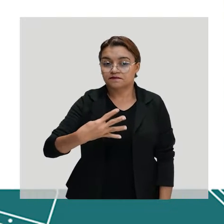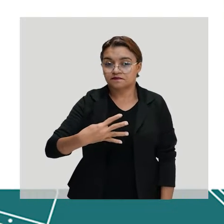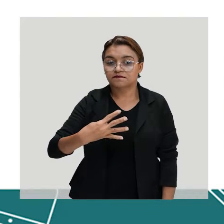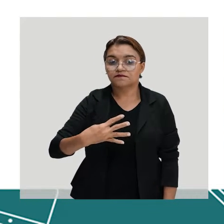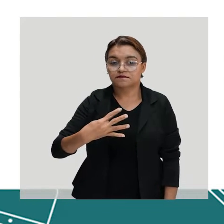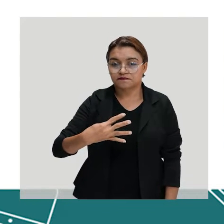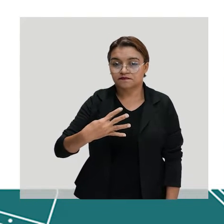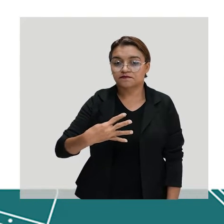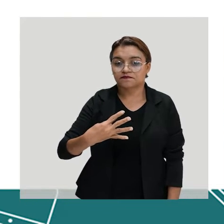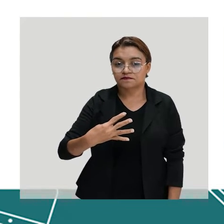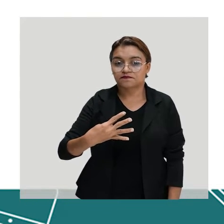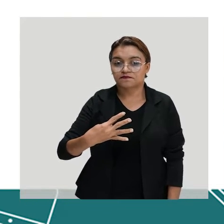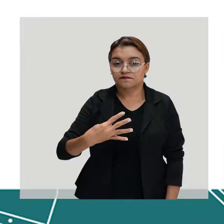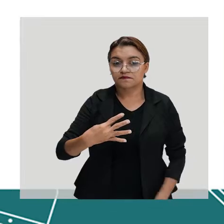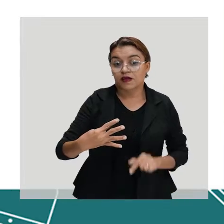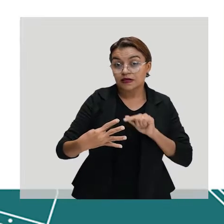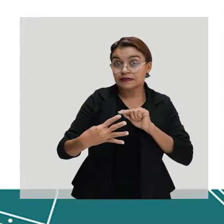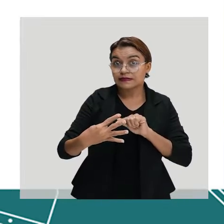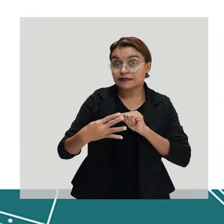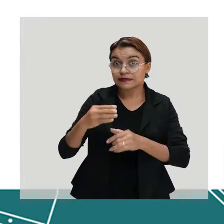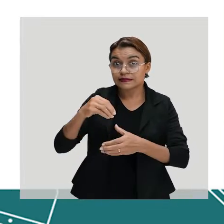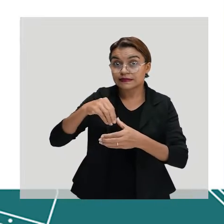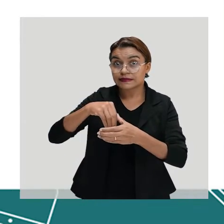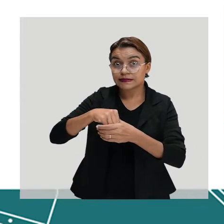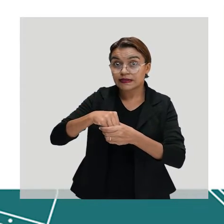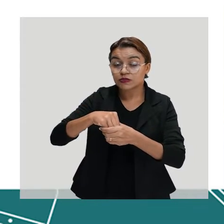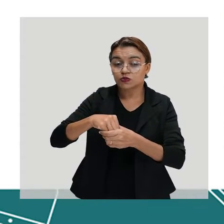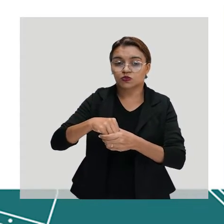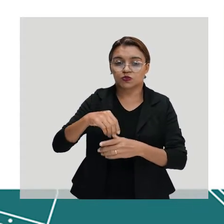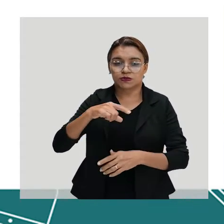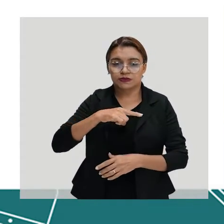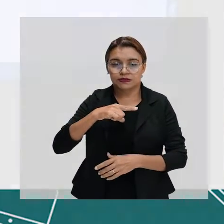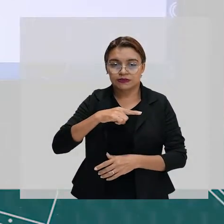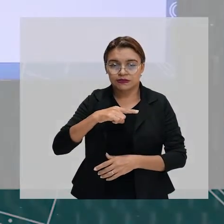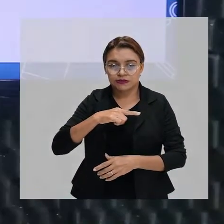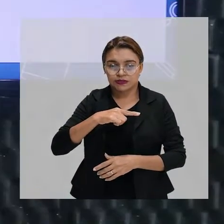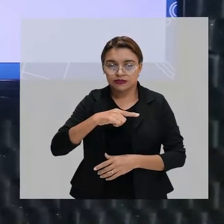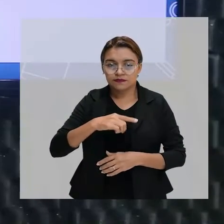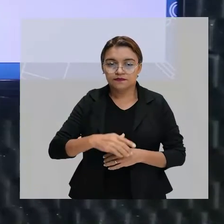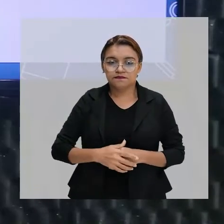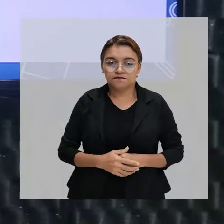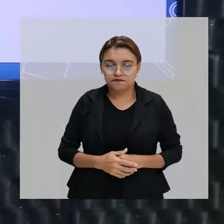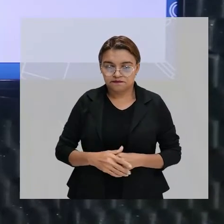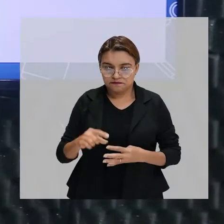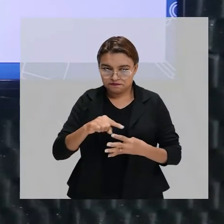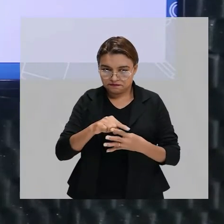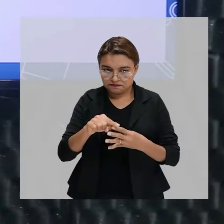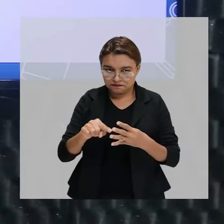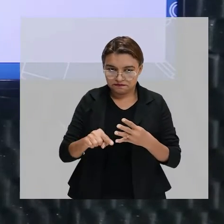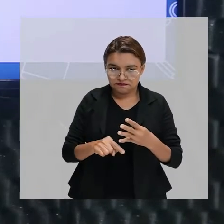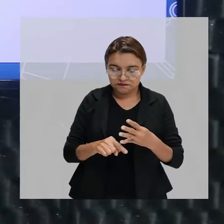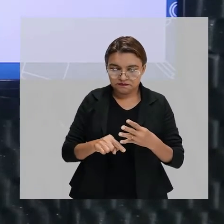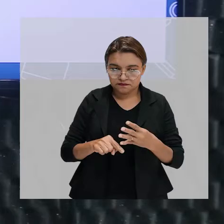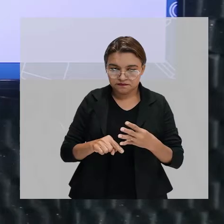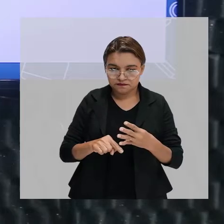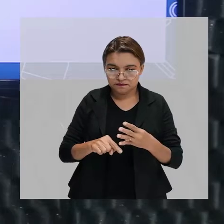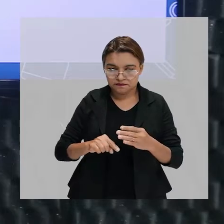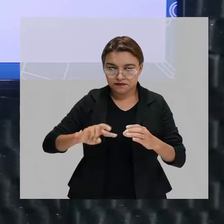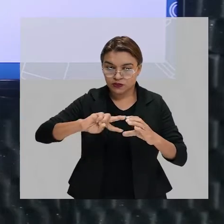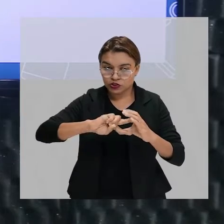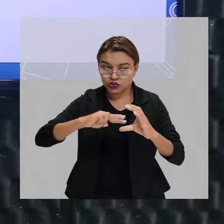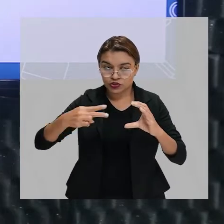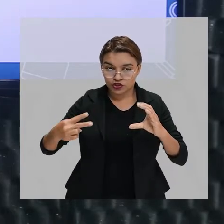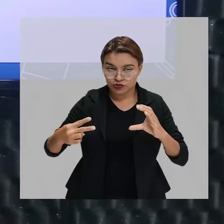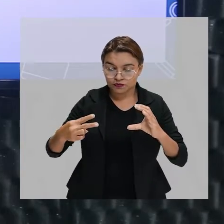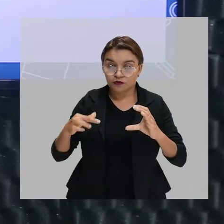princípio da individualidade biológica aí outros dois subitens A4 subitens aqui vou falar sobre o genótipo